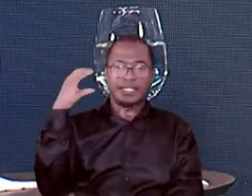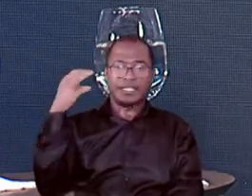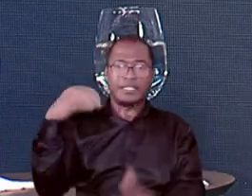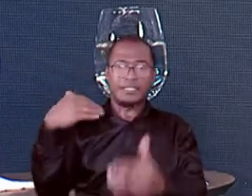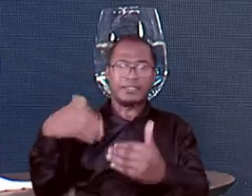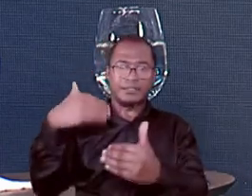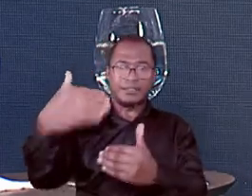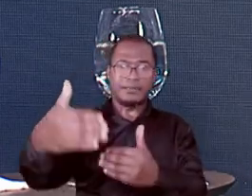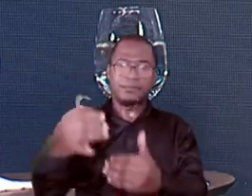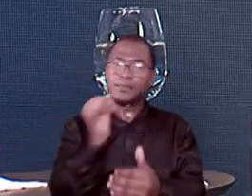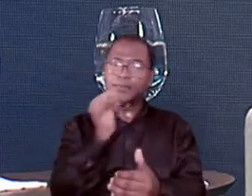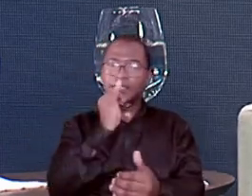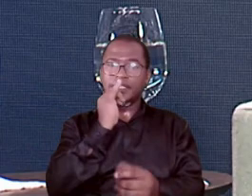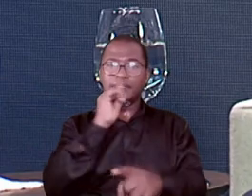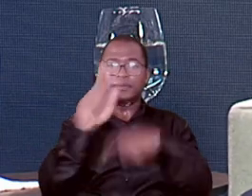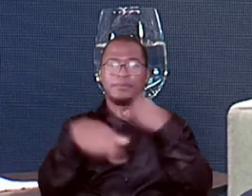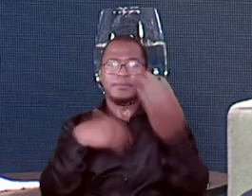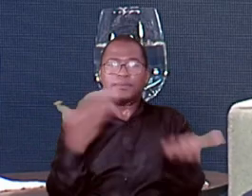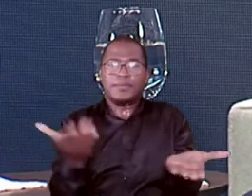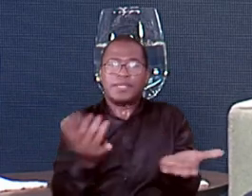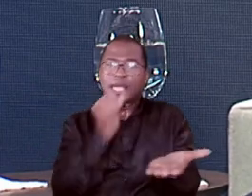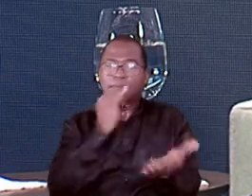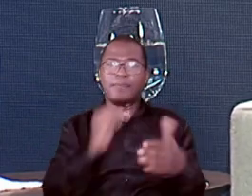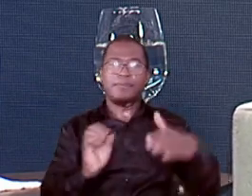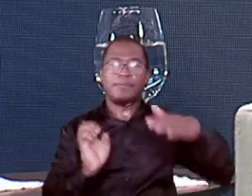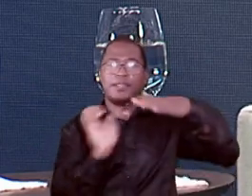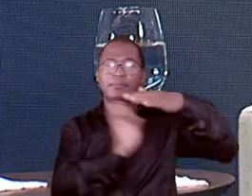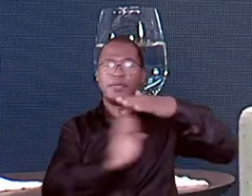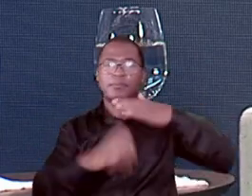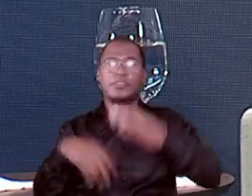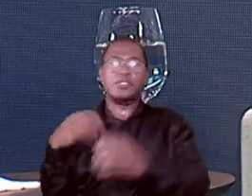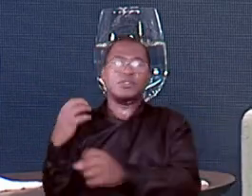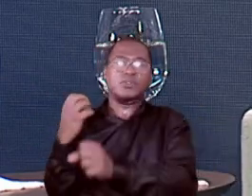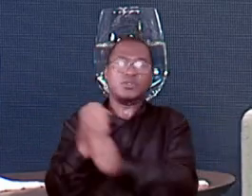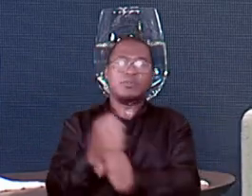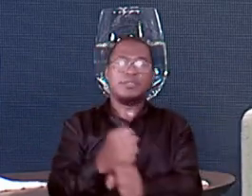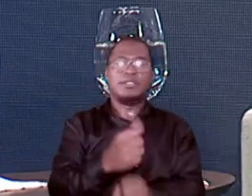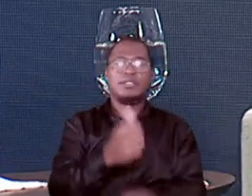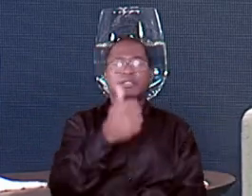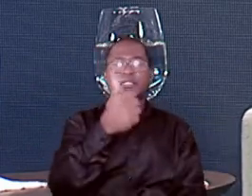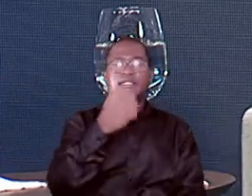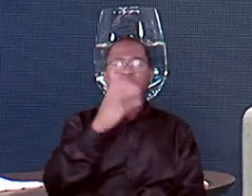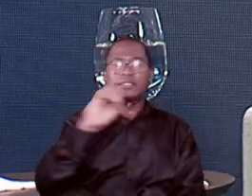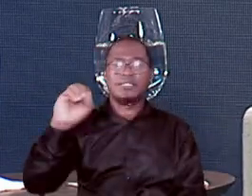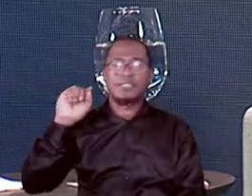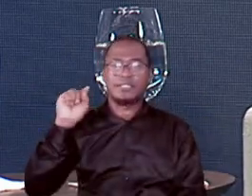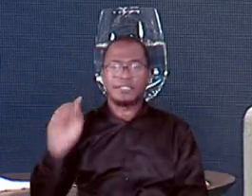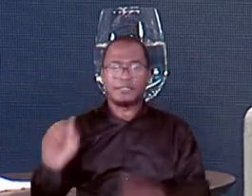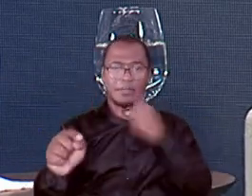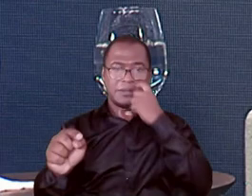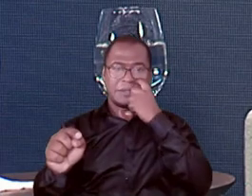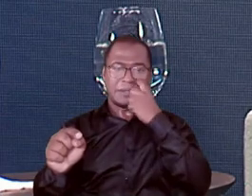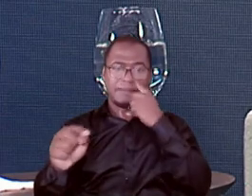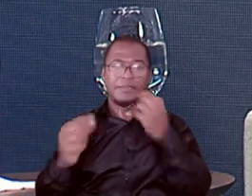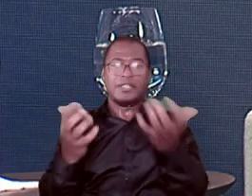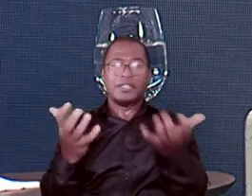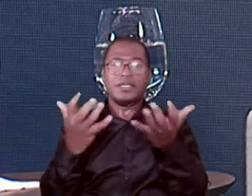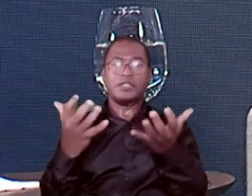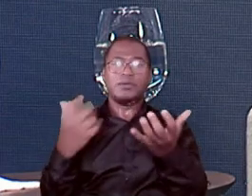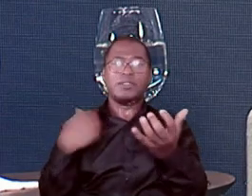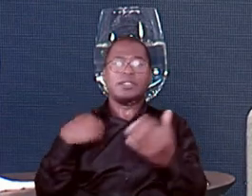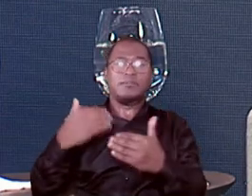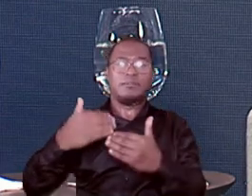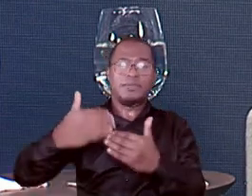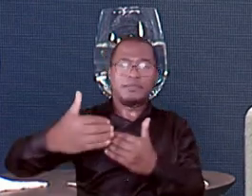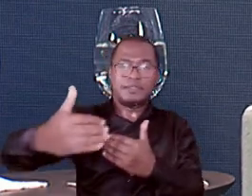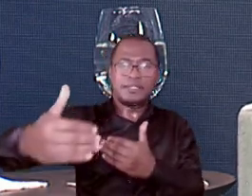exemplo a minha empresa fatura 100 milhões eu preciso de 10 milhões nos próximos seis meses eu tenho que ligar para o